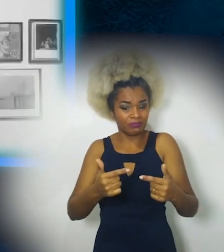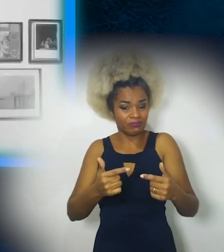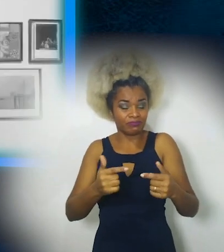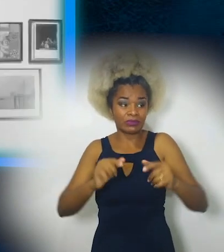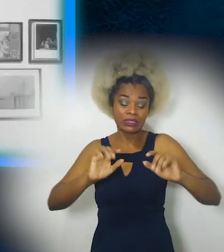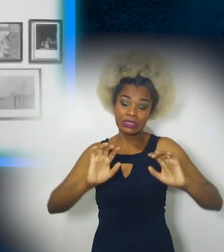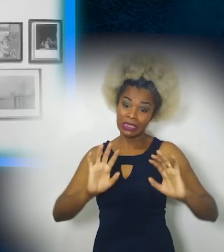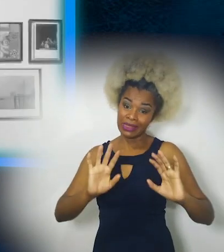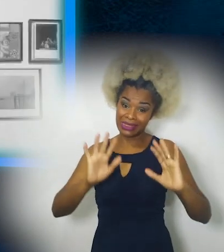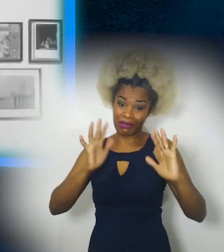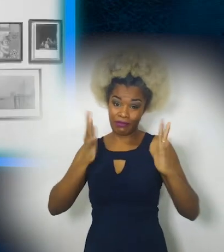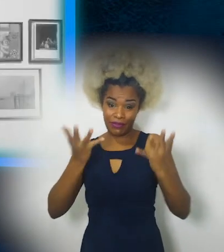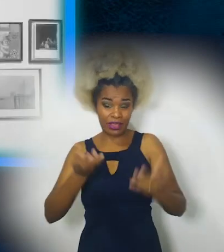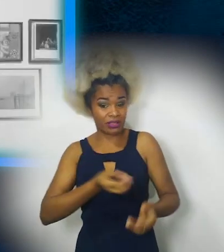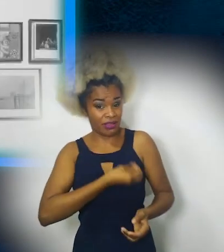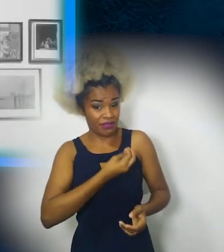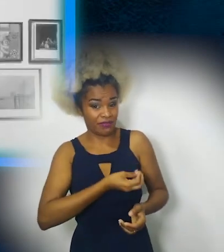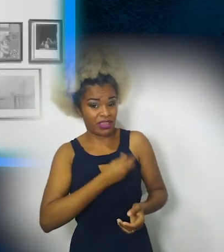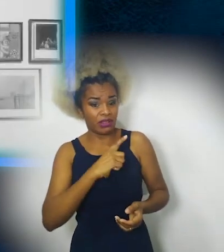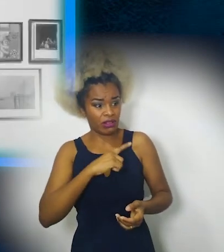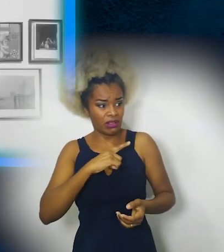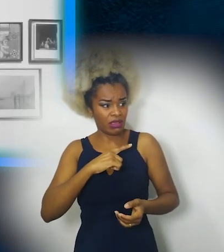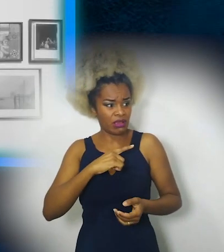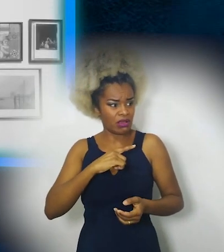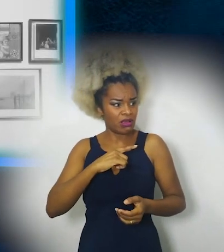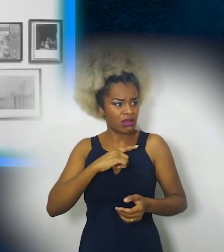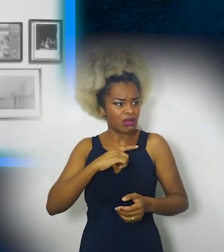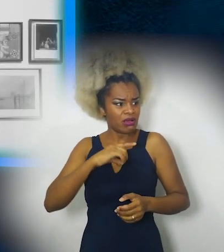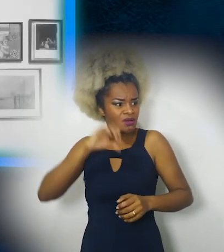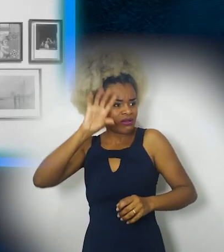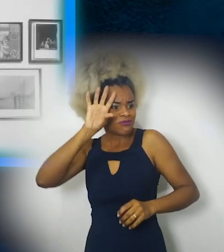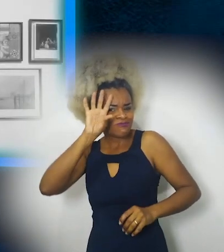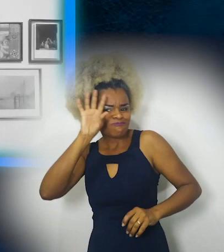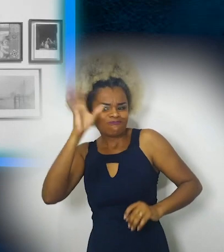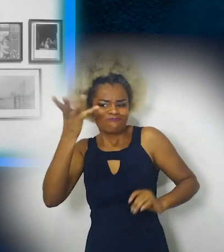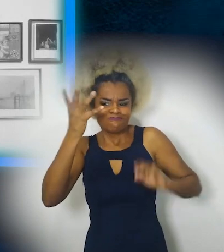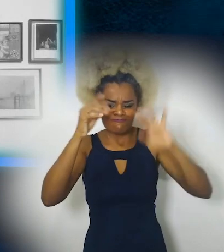Pode ser que a vida peça atitudes mais